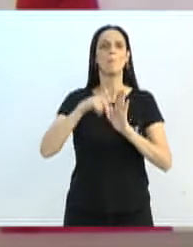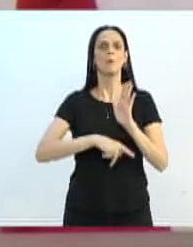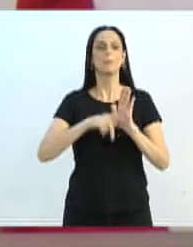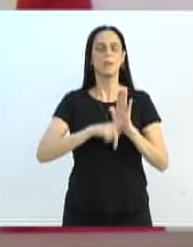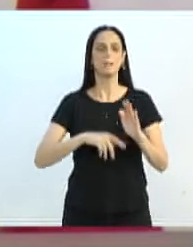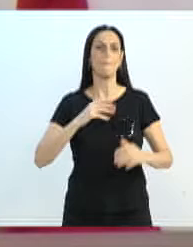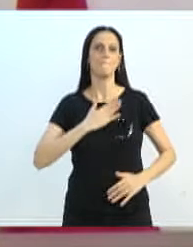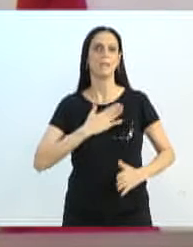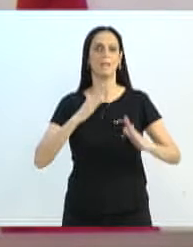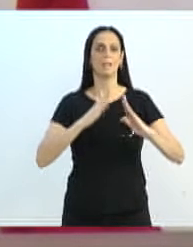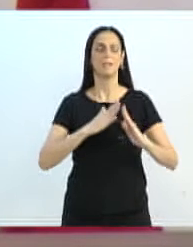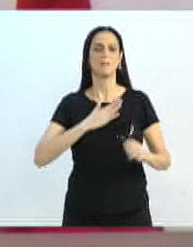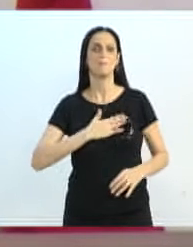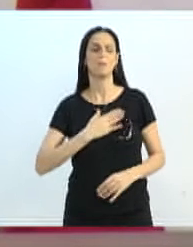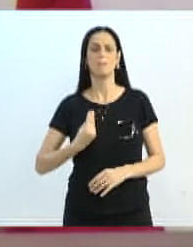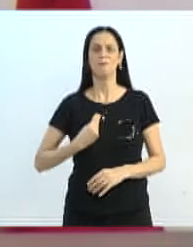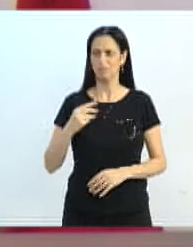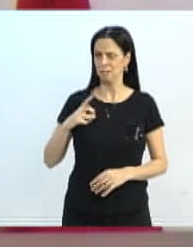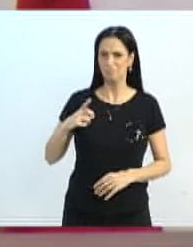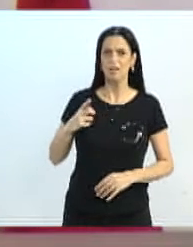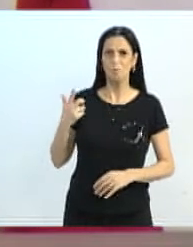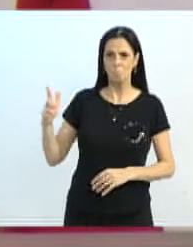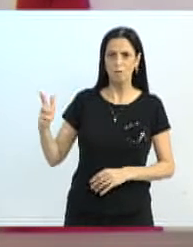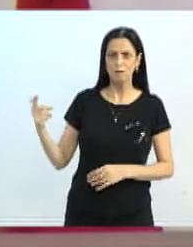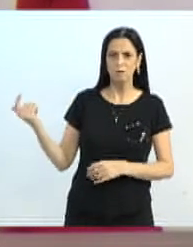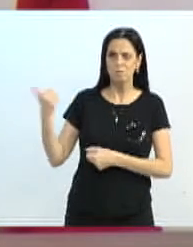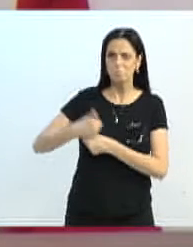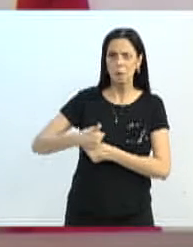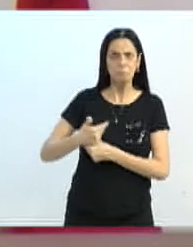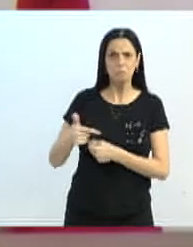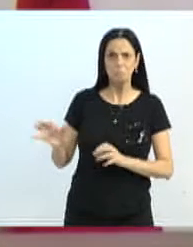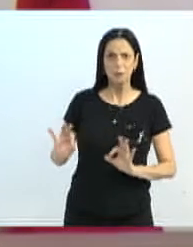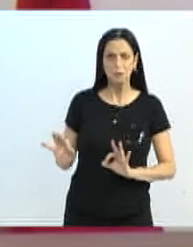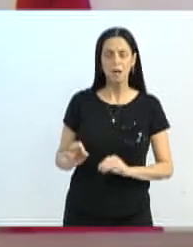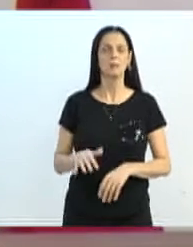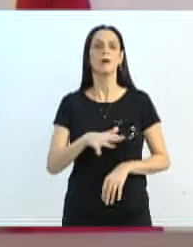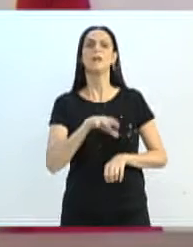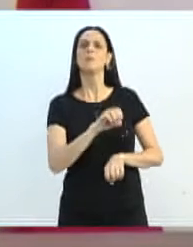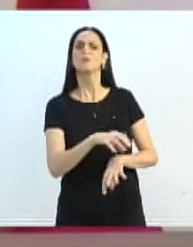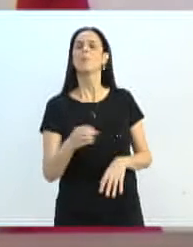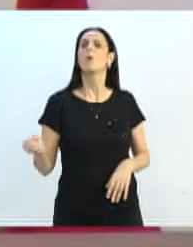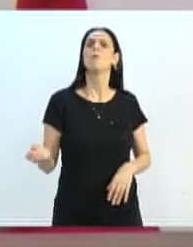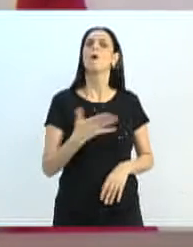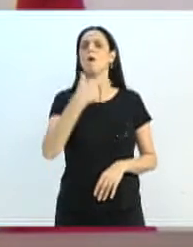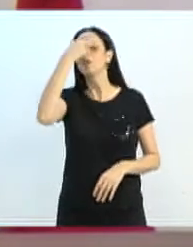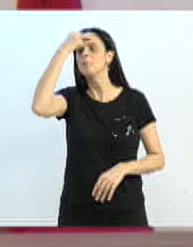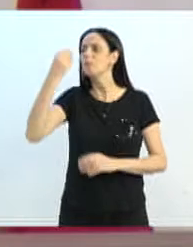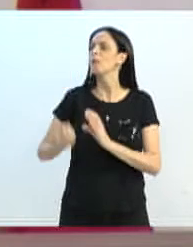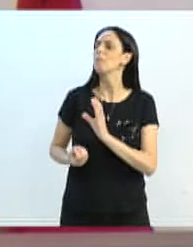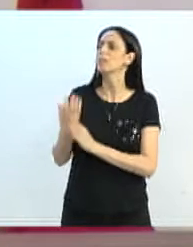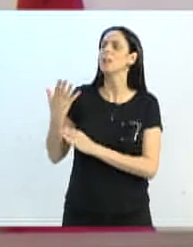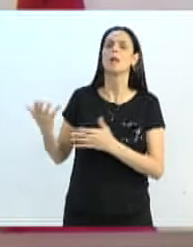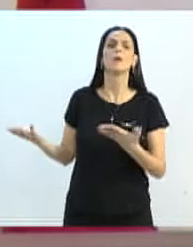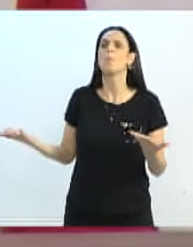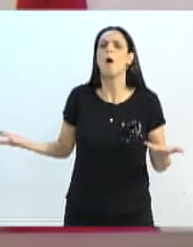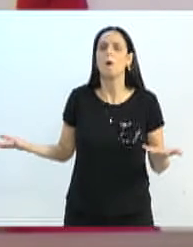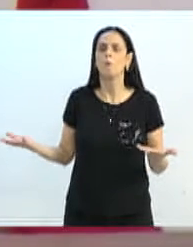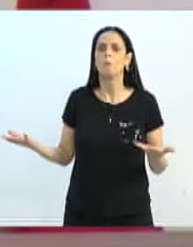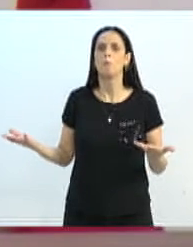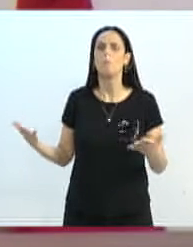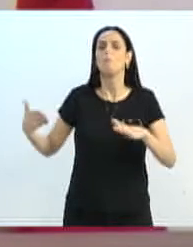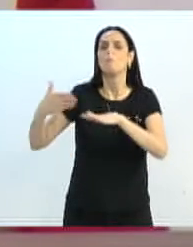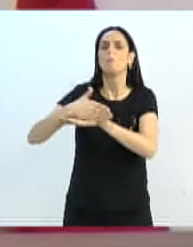mais acessível, por sinal? O que tem? Na área da educação, quais são as novas universidades criadas e novas possibilidades de